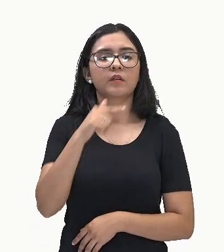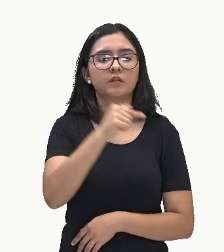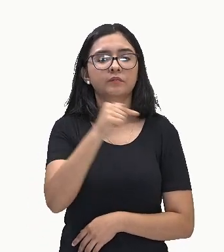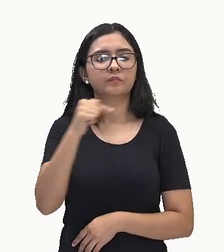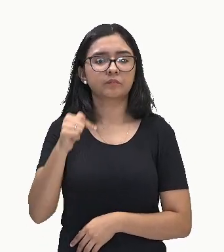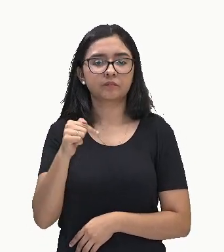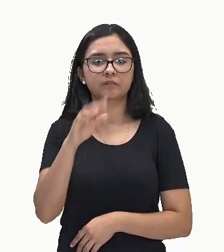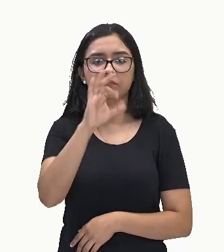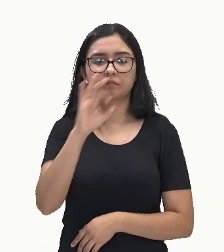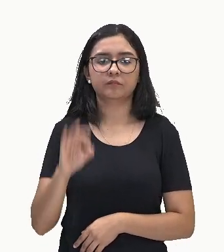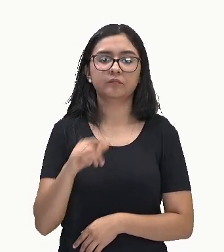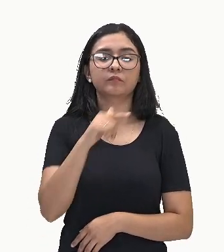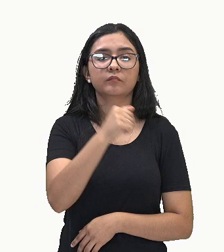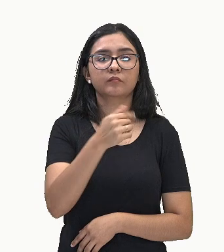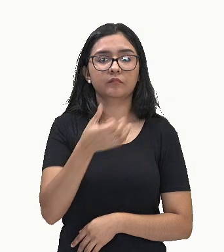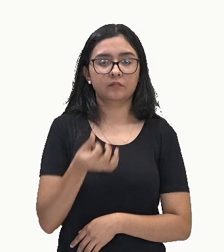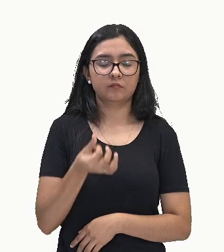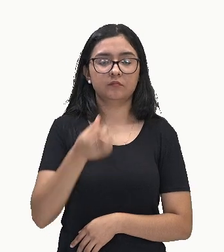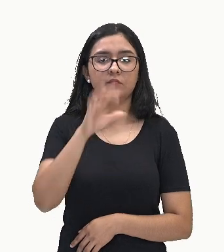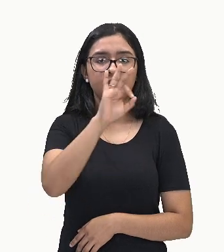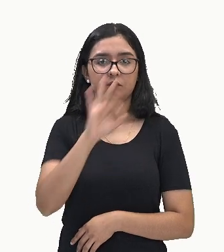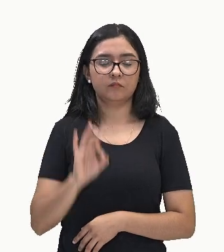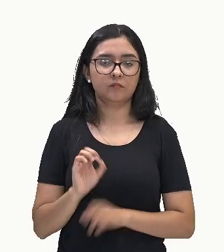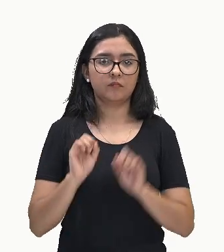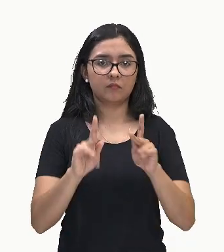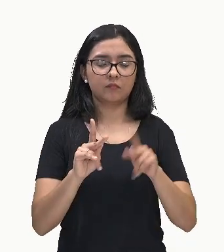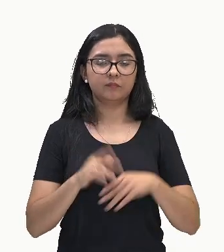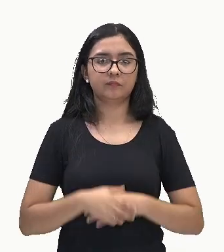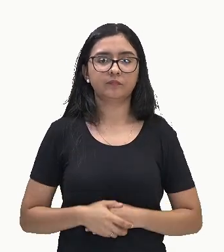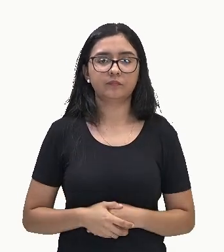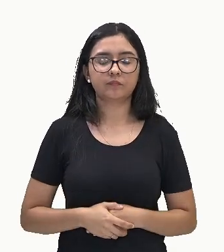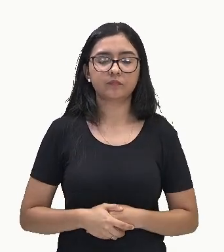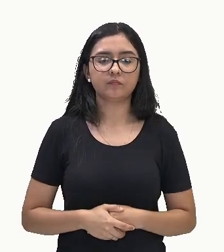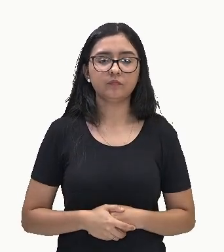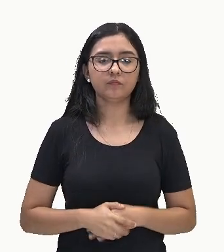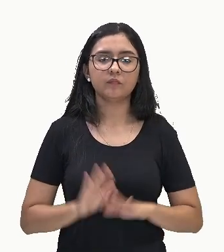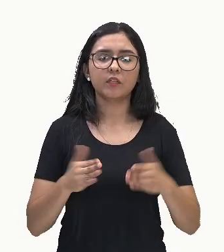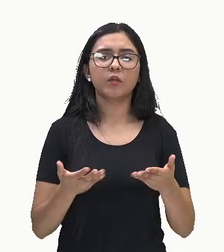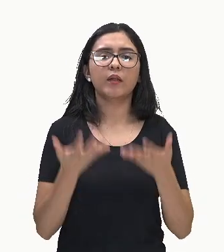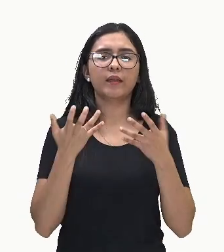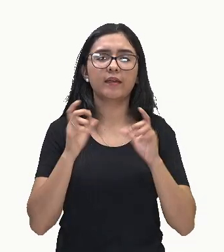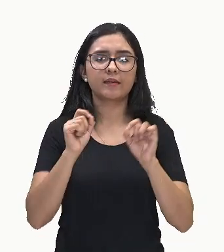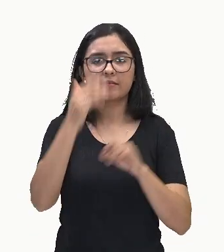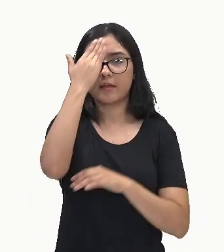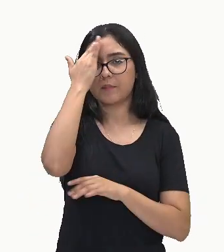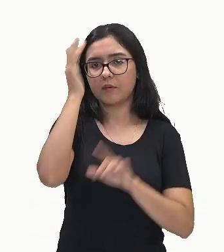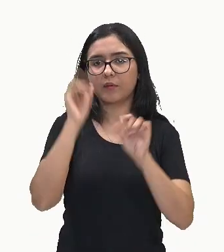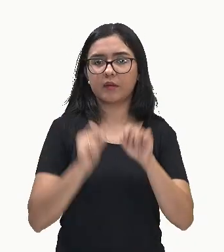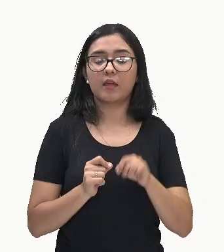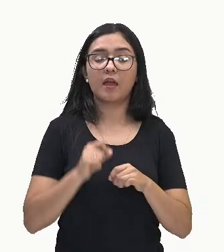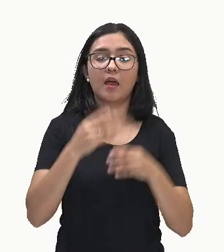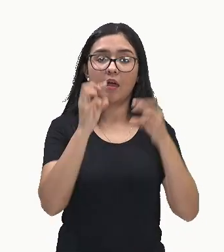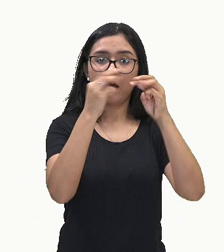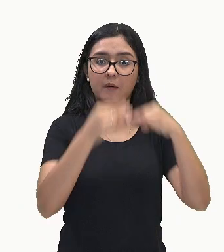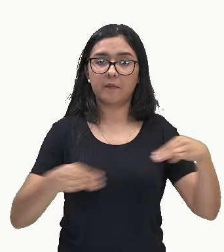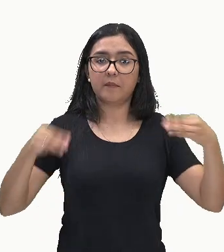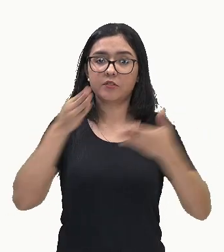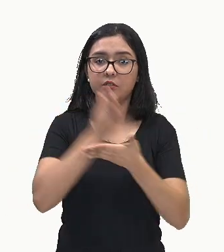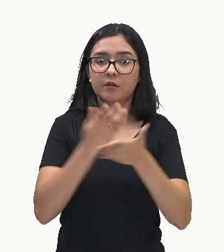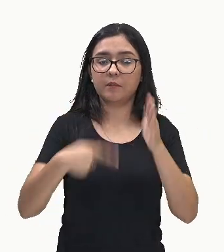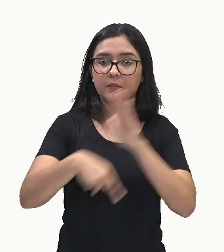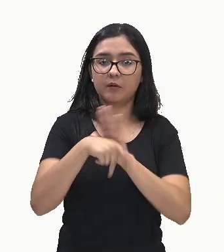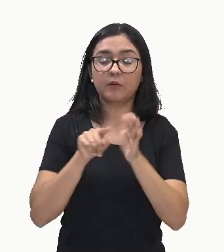e e 7,6 por. beleza pessoal Ele quer saber a mediana para nós encontrarmos a